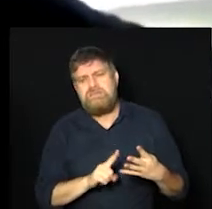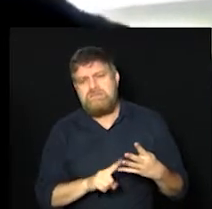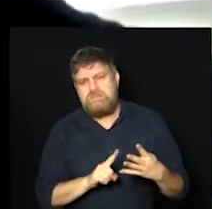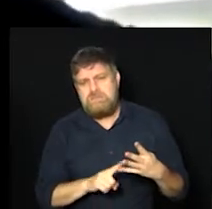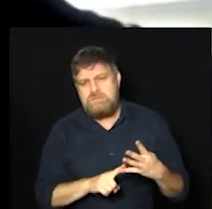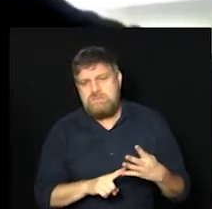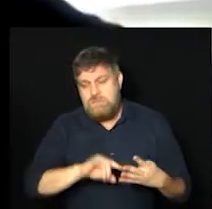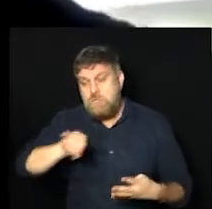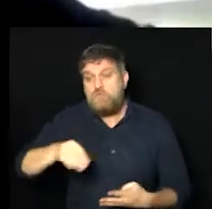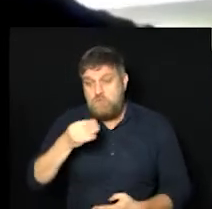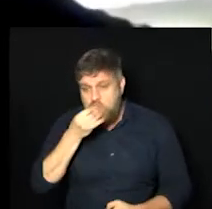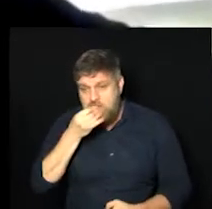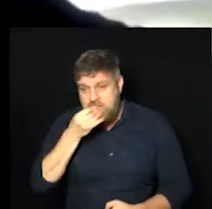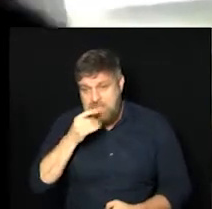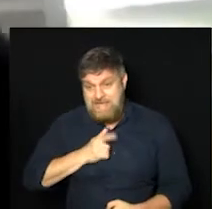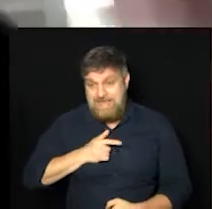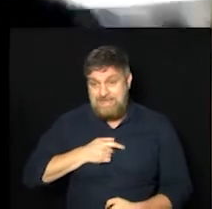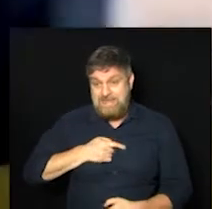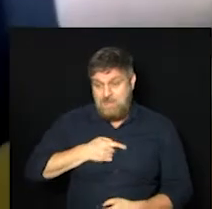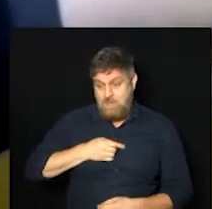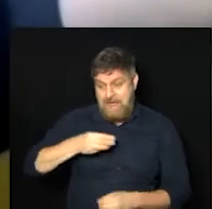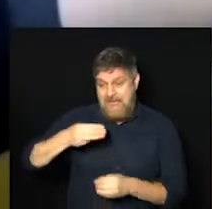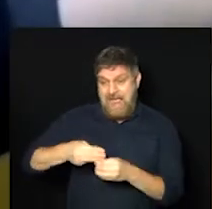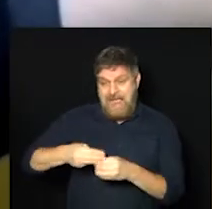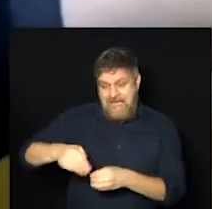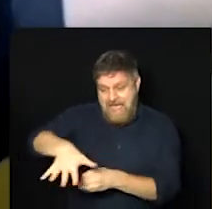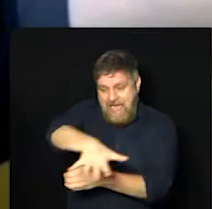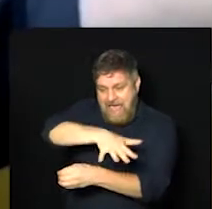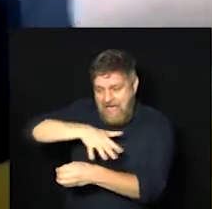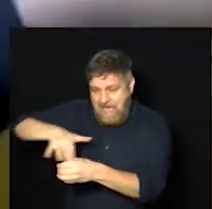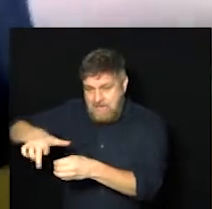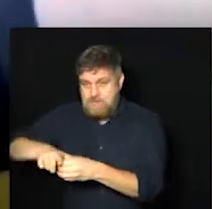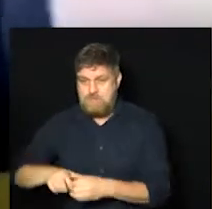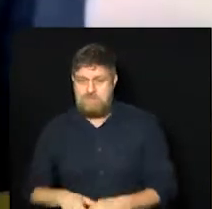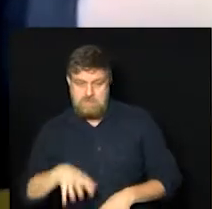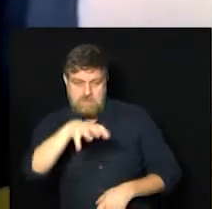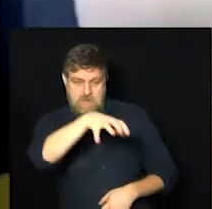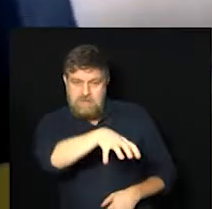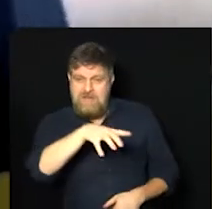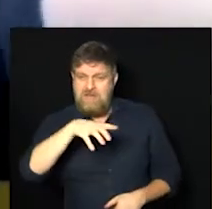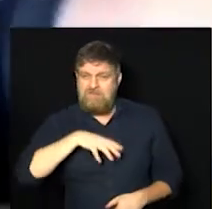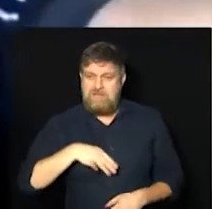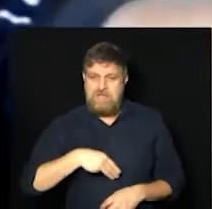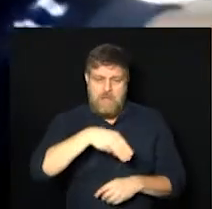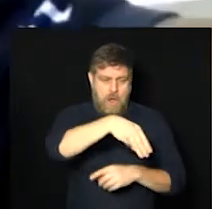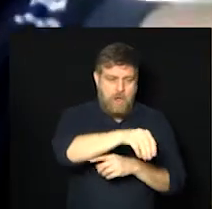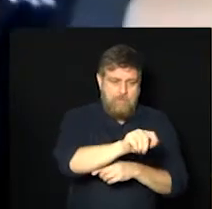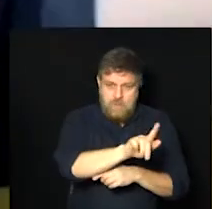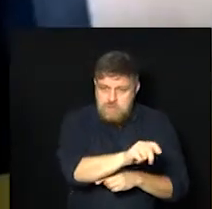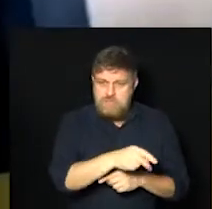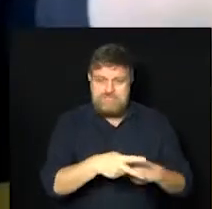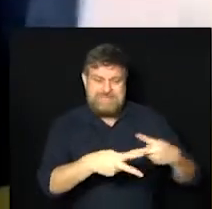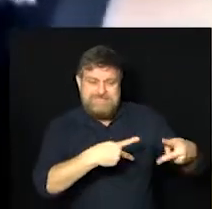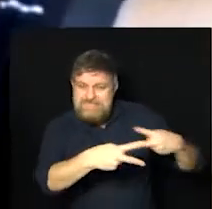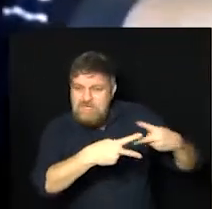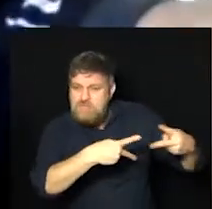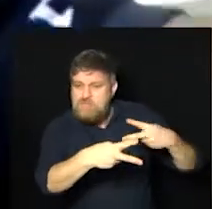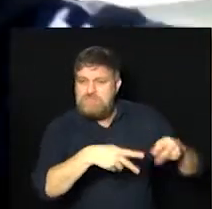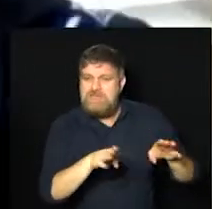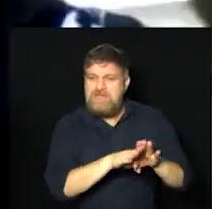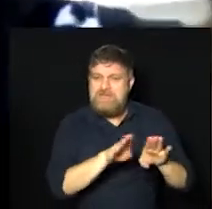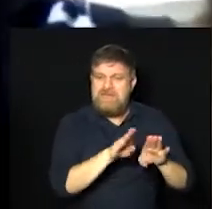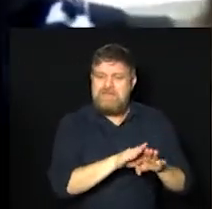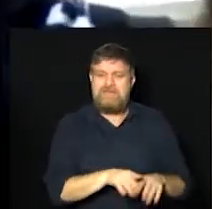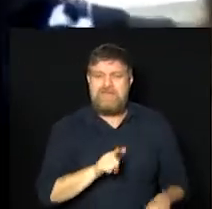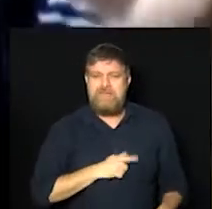N10 de Jundiaí. Então, é regionalizado. Aí você vai no Vale do Paraíba, você coloca lá Mogi das Cruzes, você coloca São José, você coloca Ioca